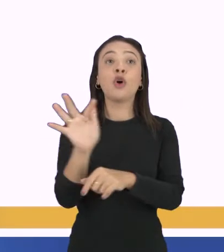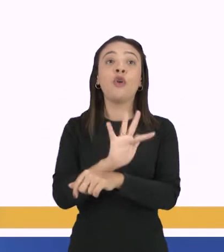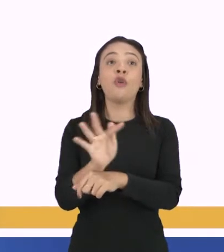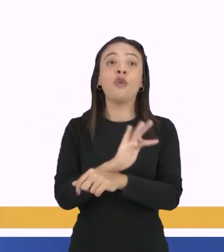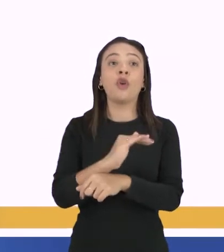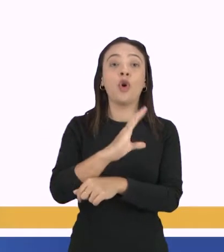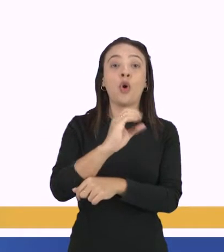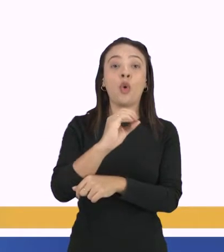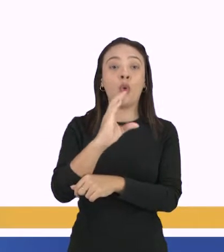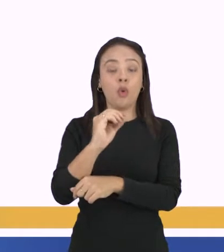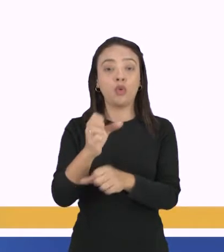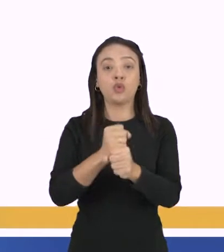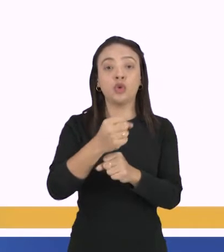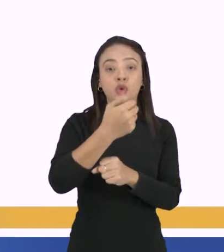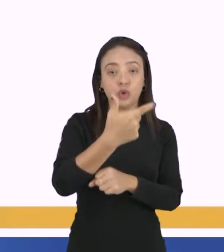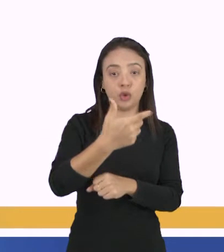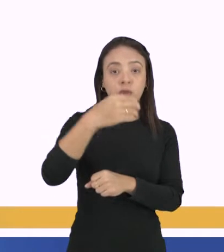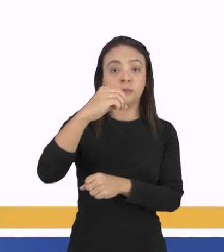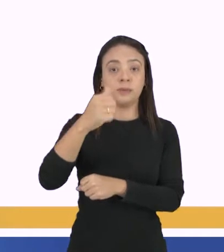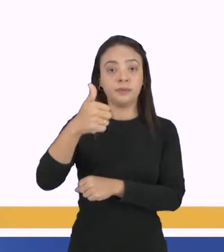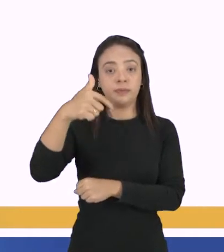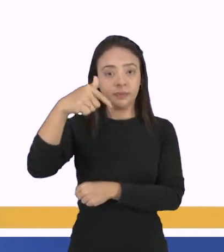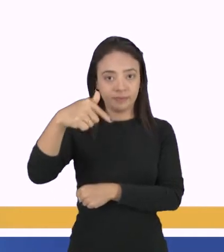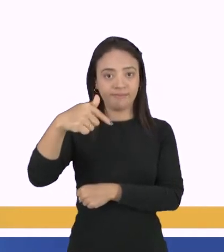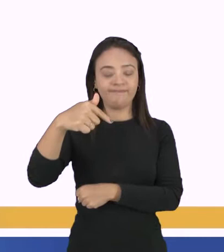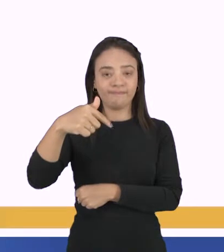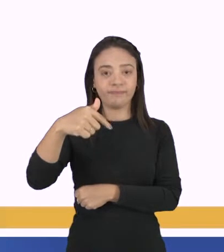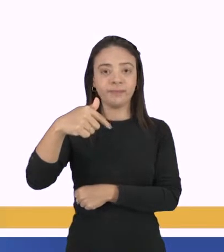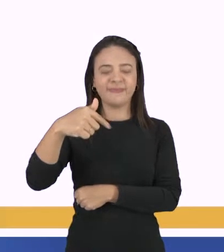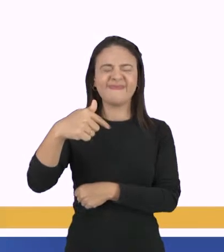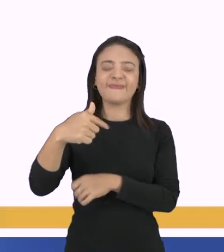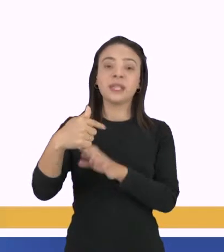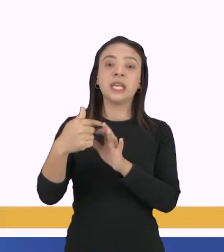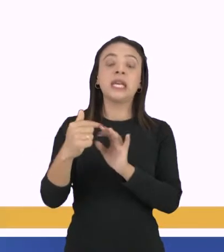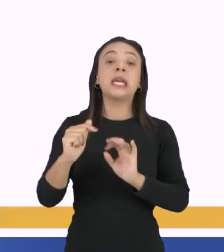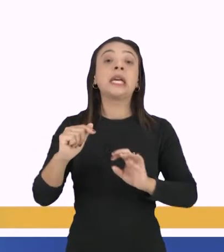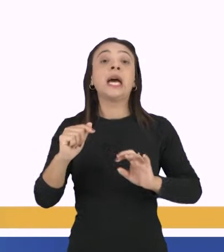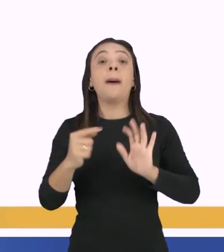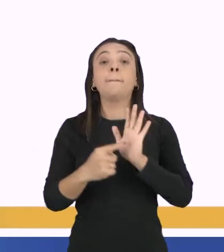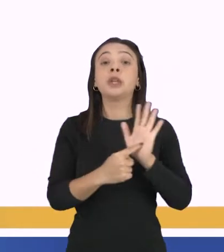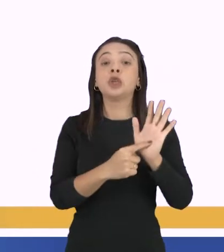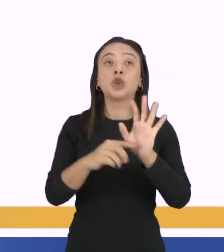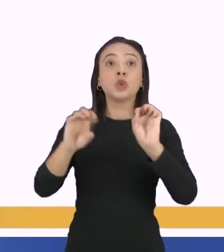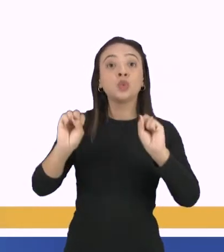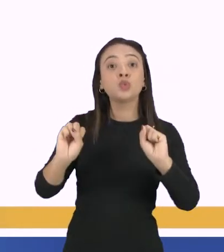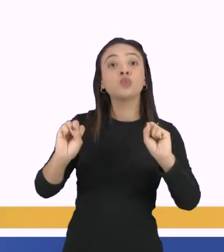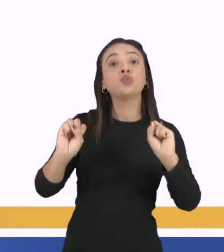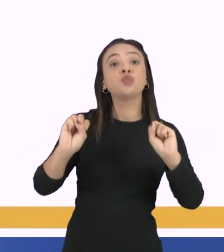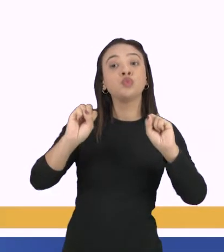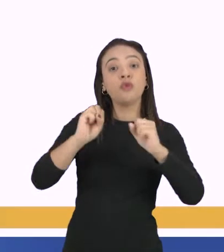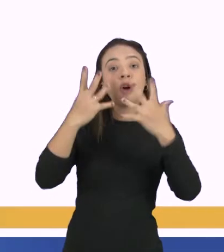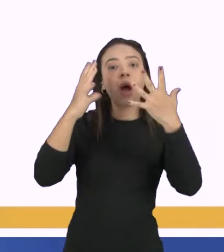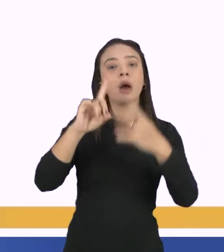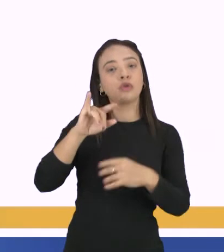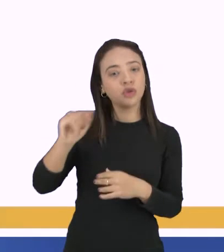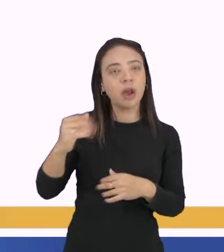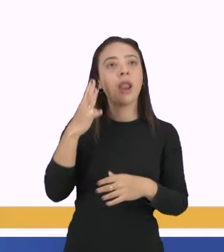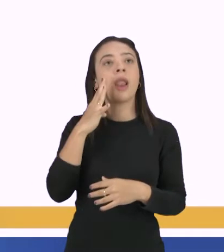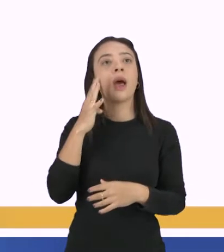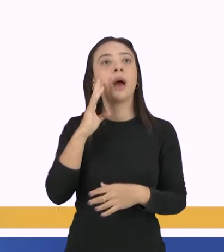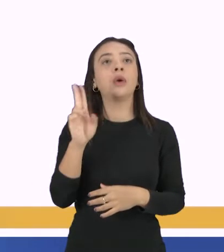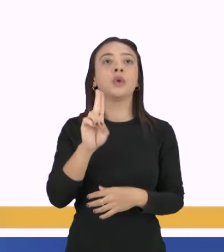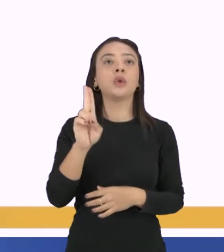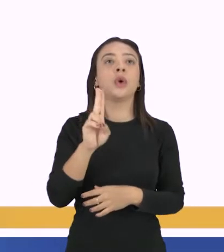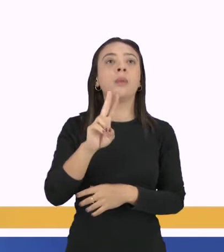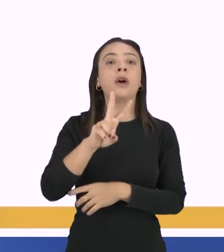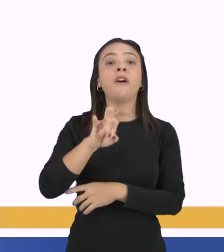Coco, né? Em 2017, a Disney Pixar tornou esse dia comemorativo um filme de animação. O nome desse filme é Viva,